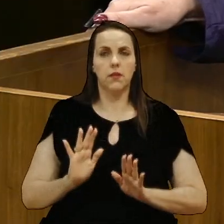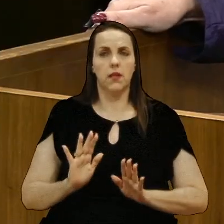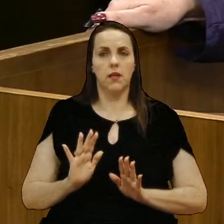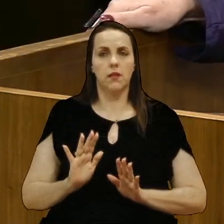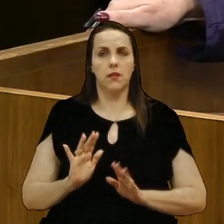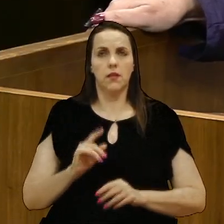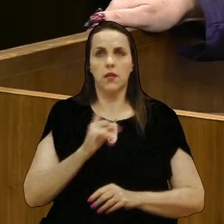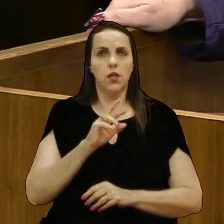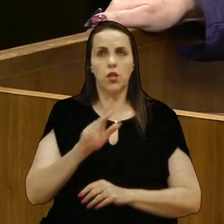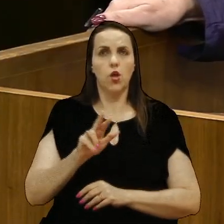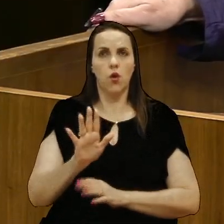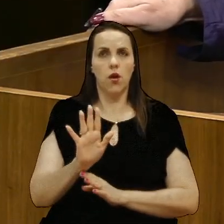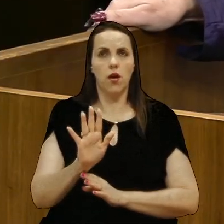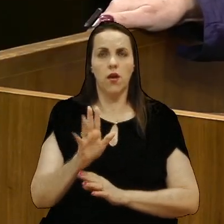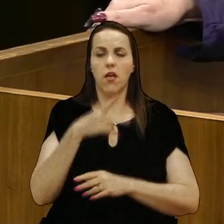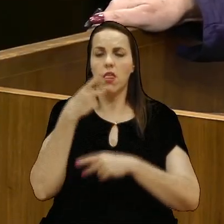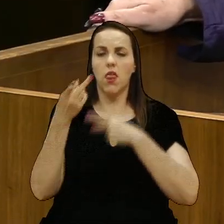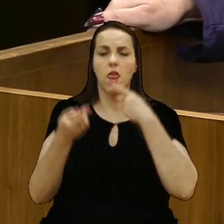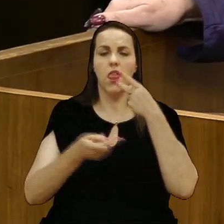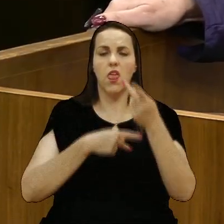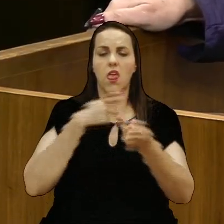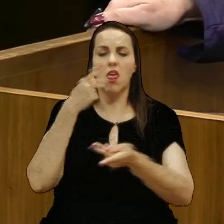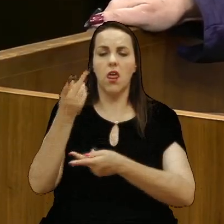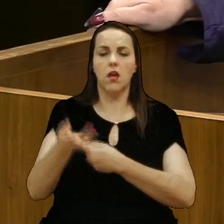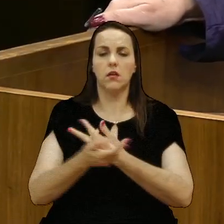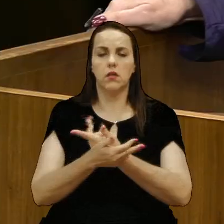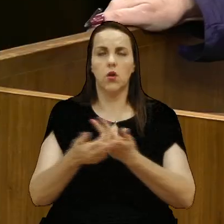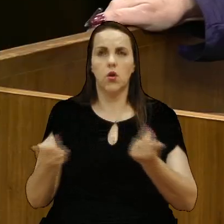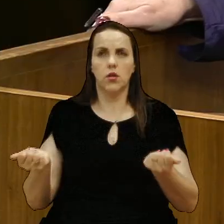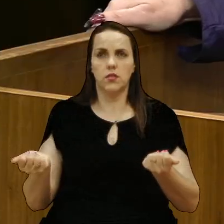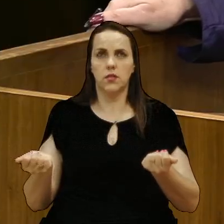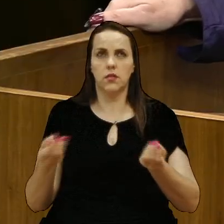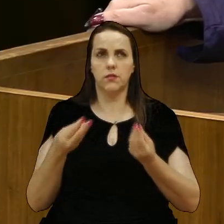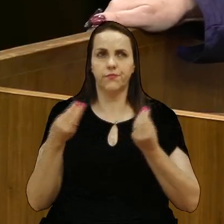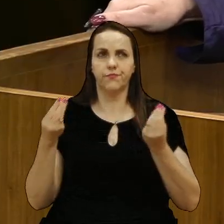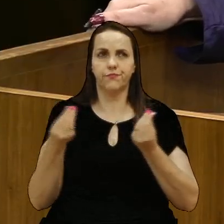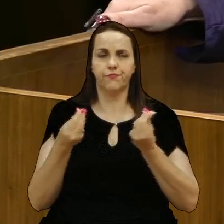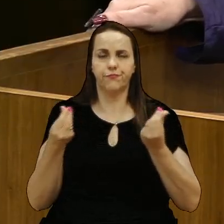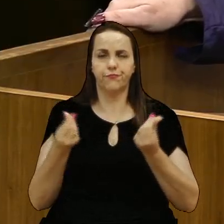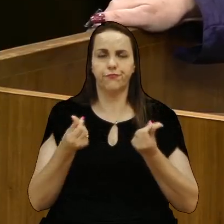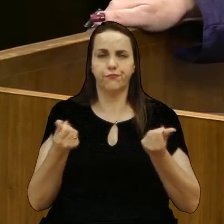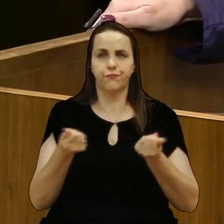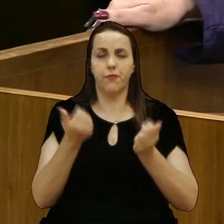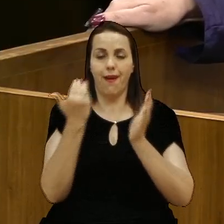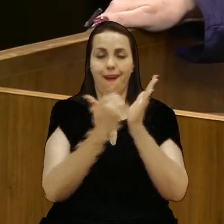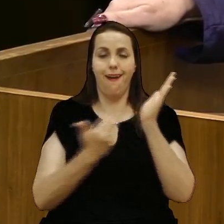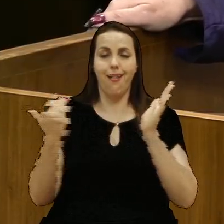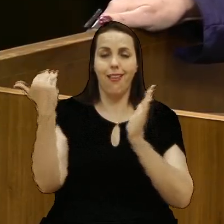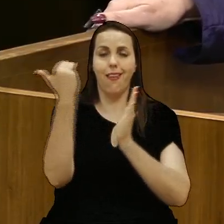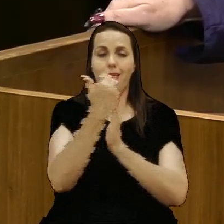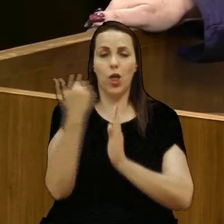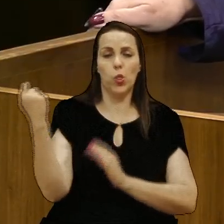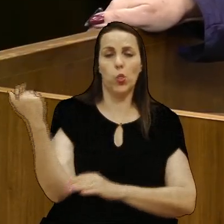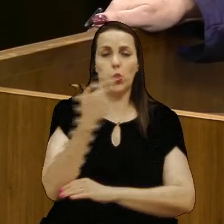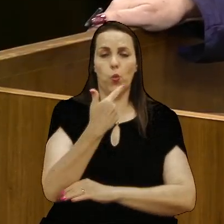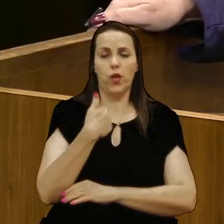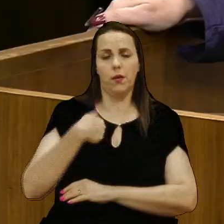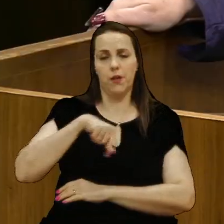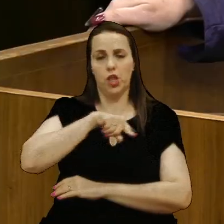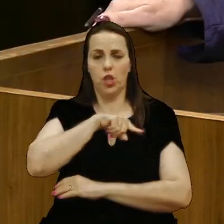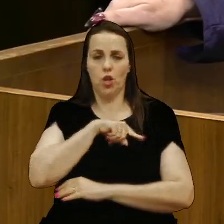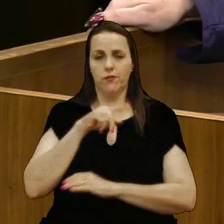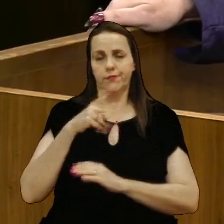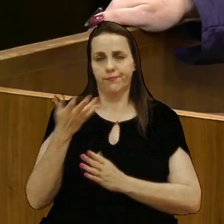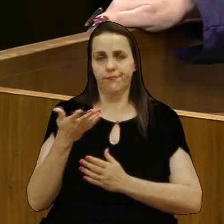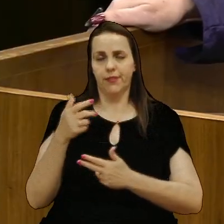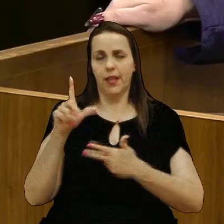não falar coisas, primeiro, além, né, do que não cabe ao poder. E outra coisa